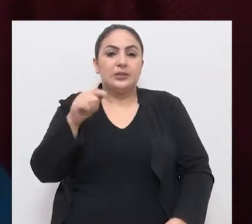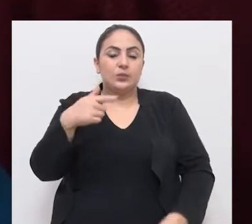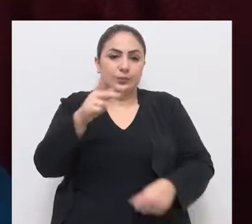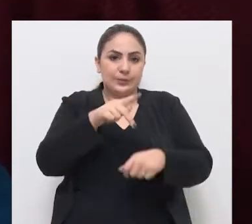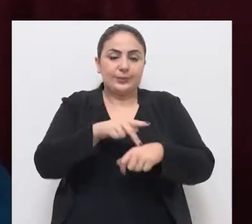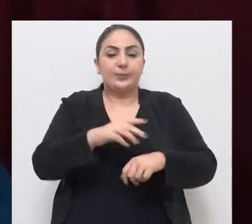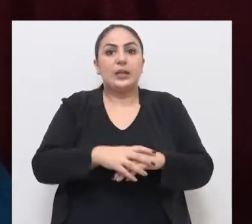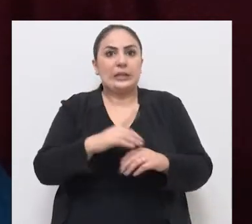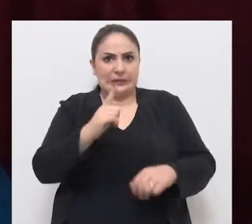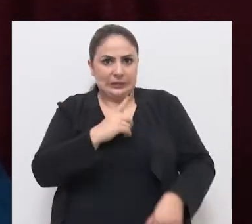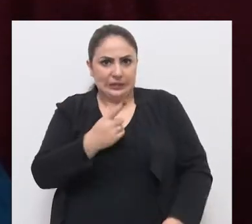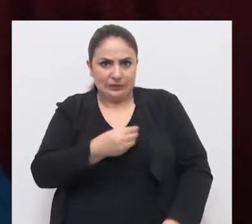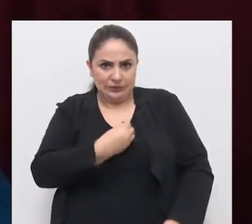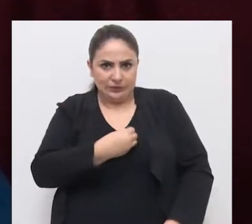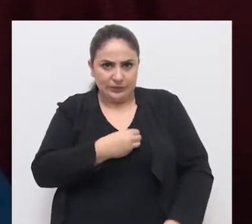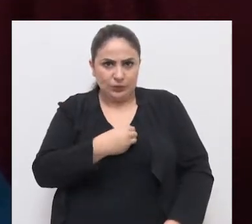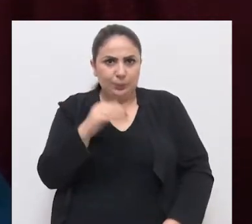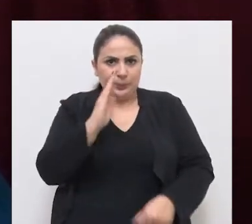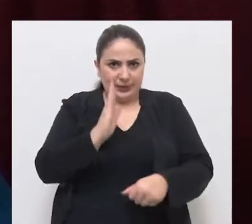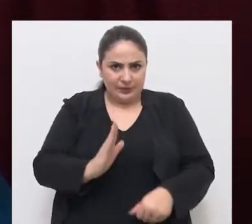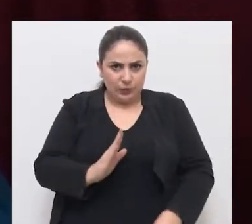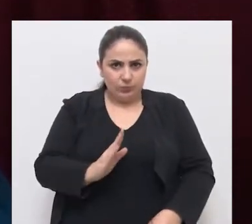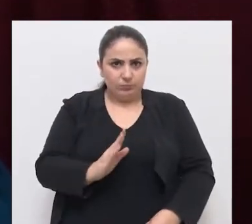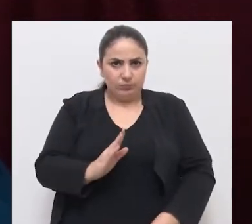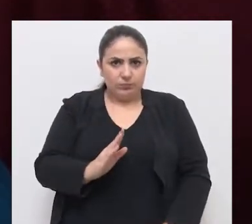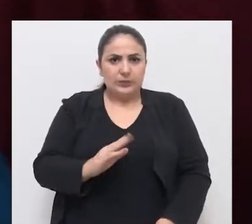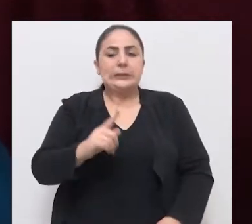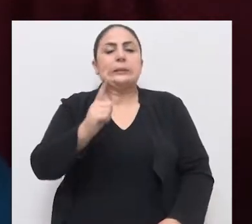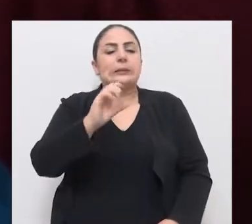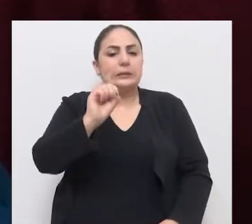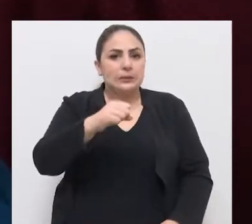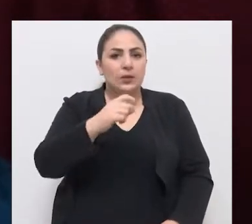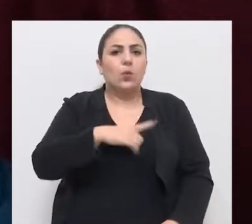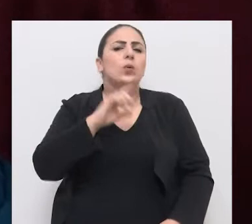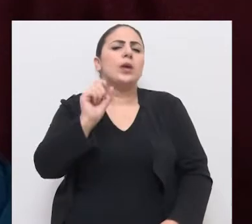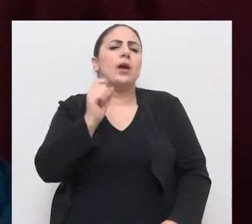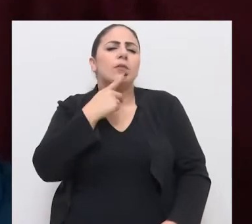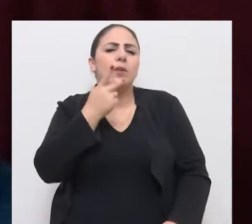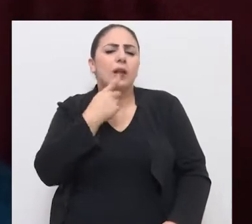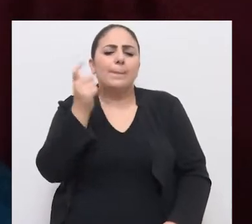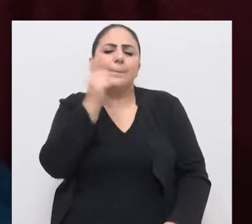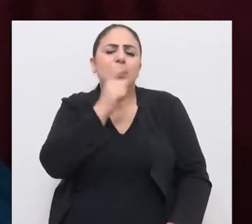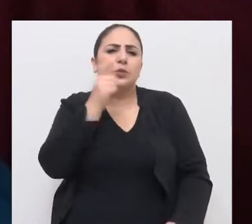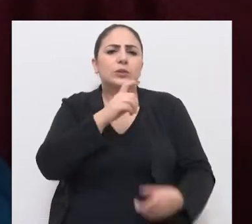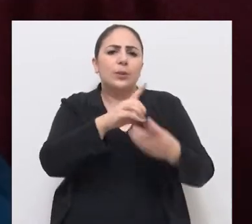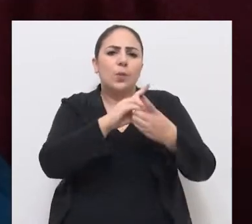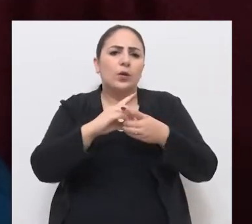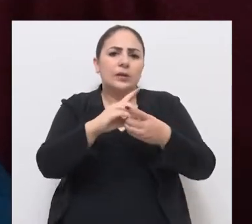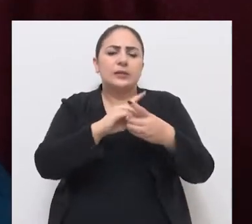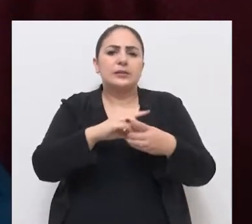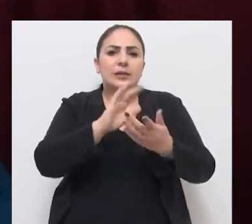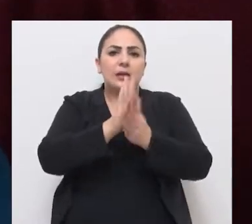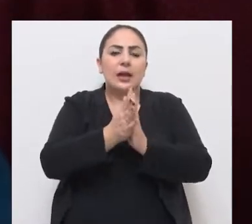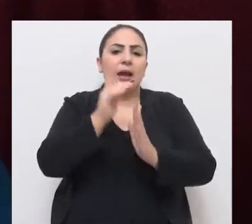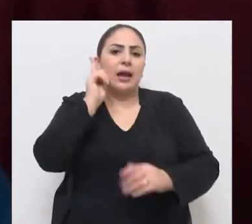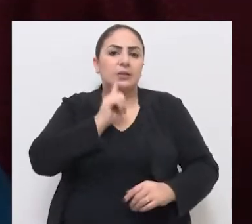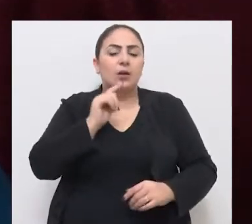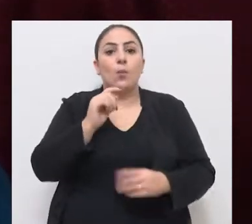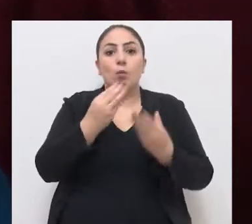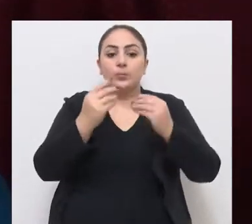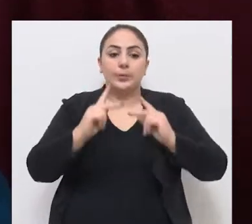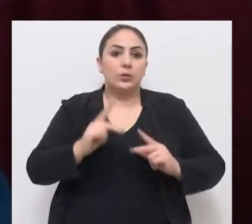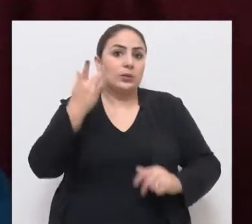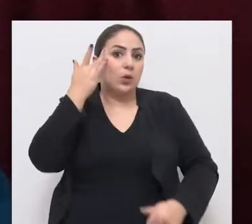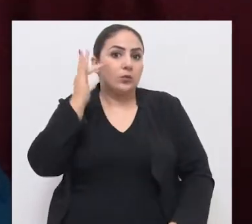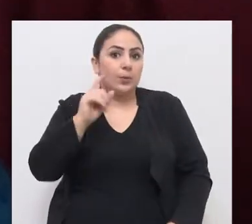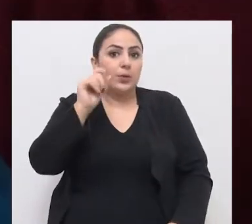existe racismo no Brasil? Sim, existe. E o que é o mito da democracia racial? Muitas pessoas não sabem